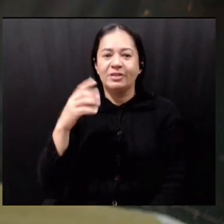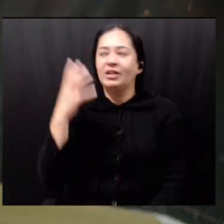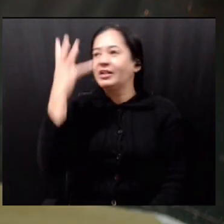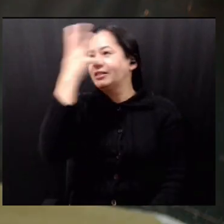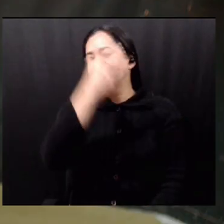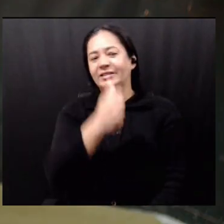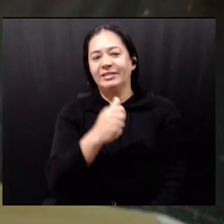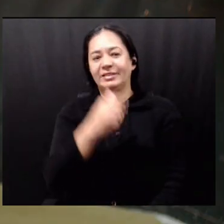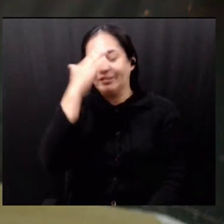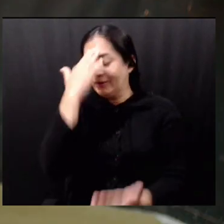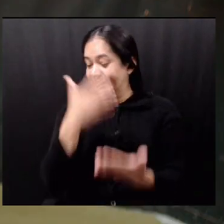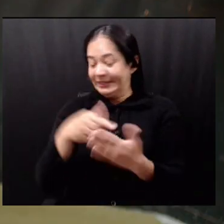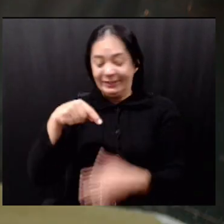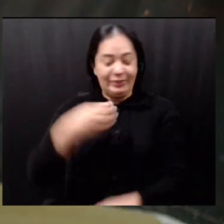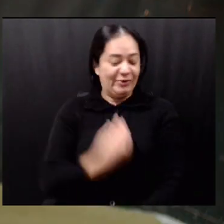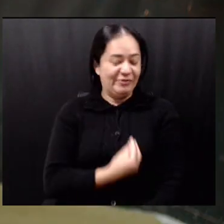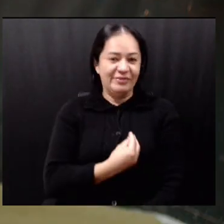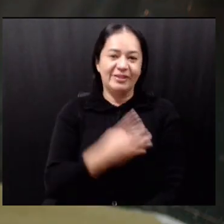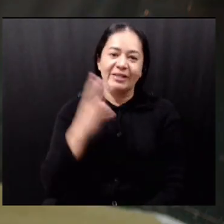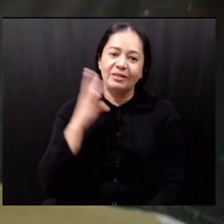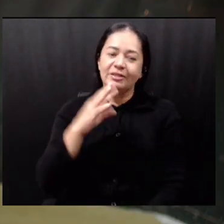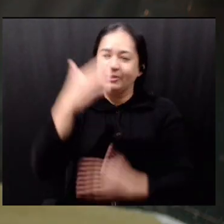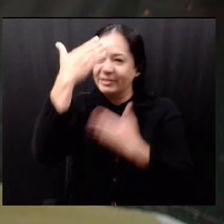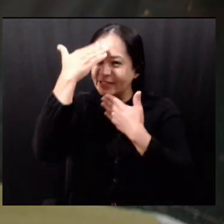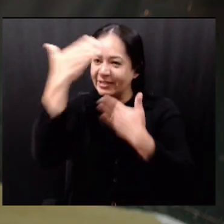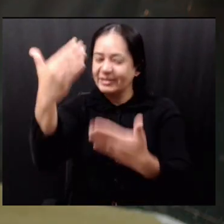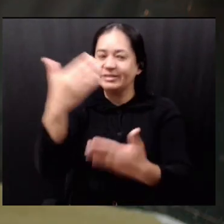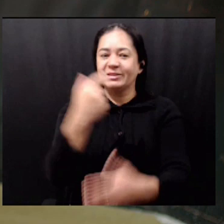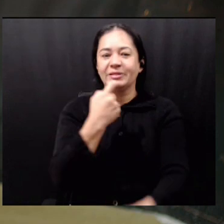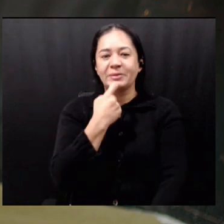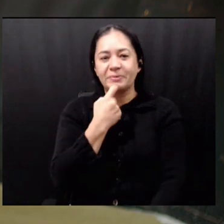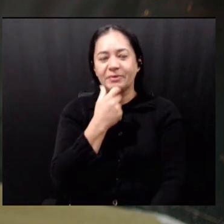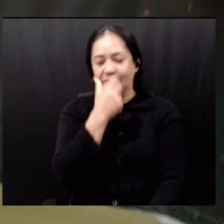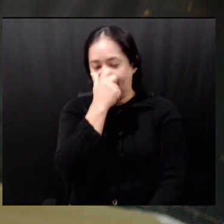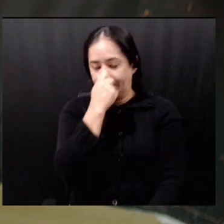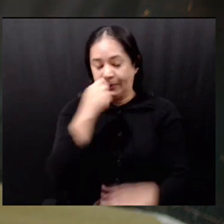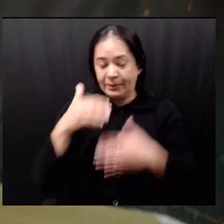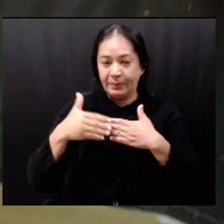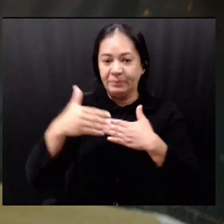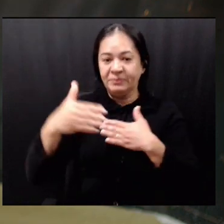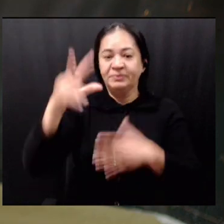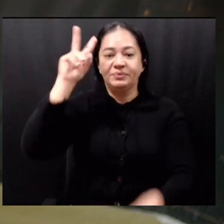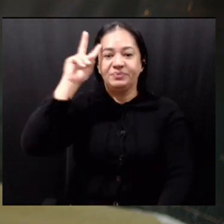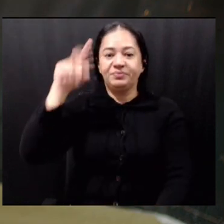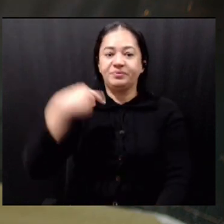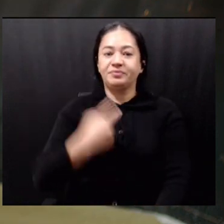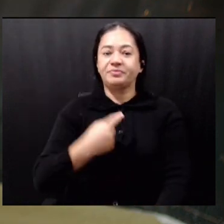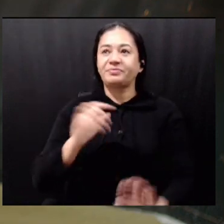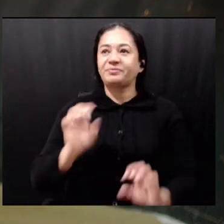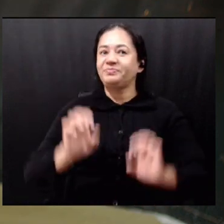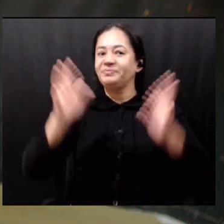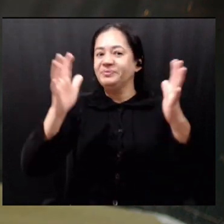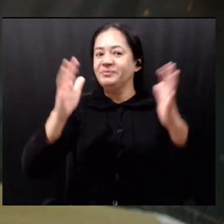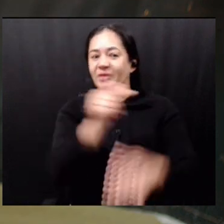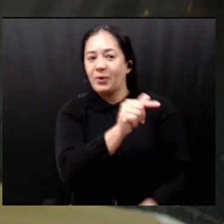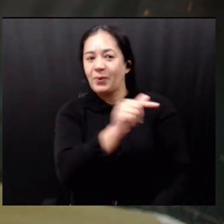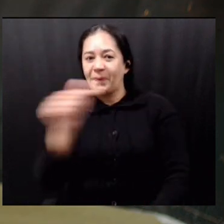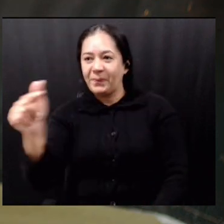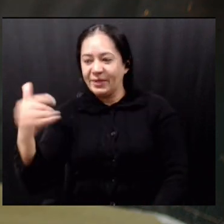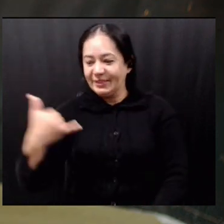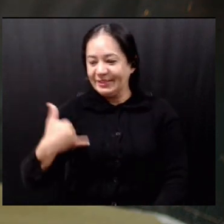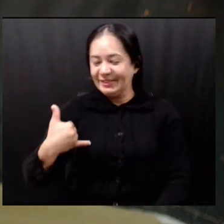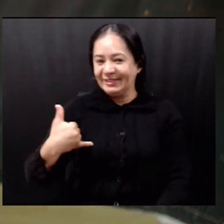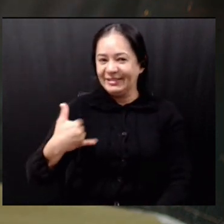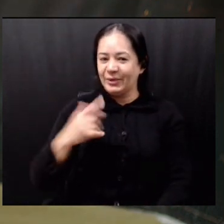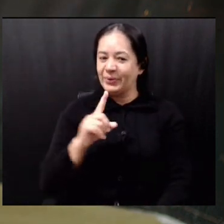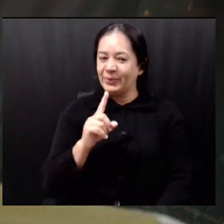aqui, que legal, gratidão Campinas, né? Então, a partir de segunda-feira, a gente comemora aí uma semana de aniversário da metrópole.